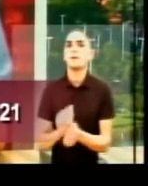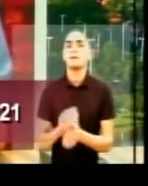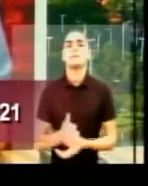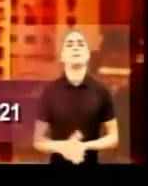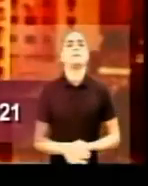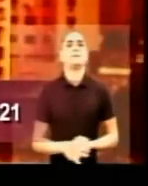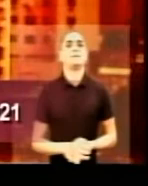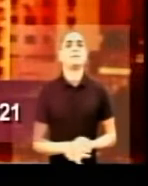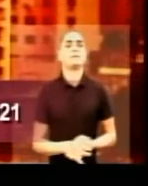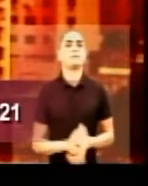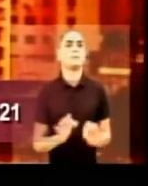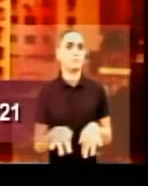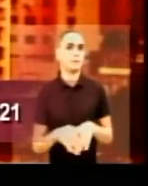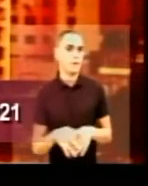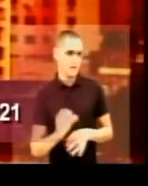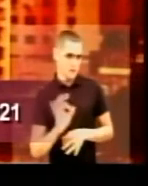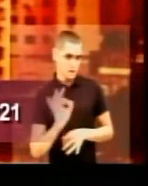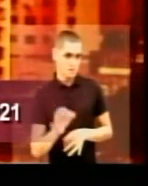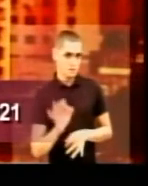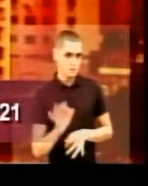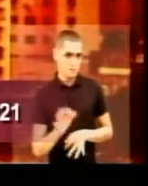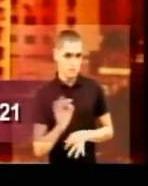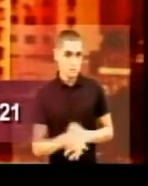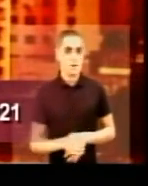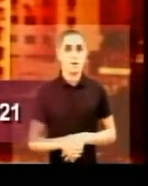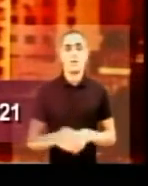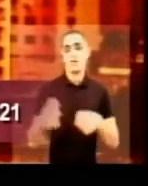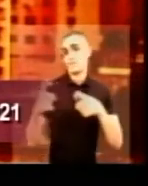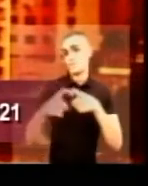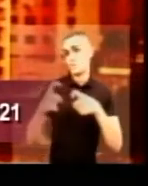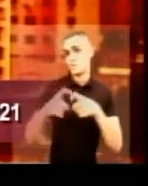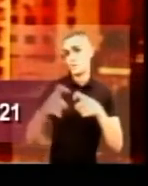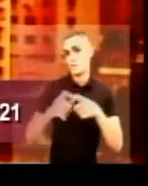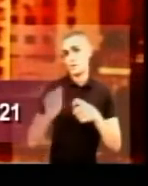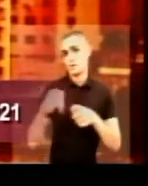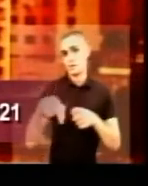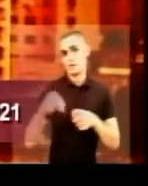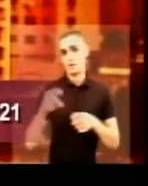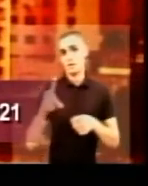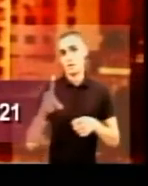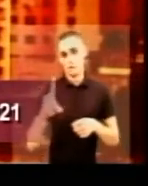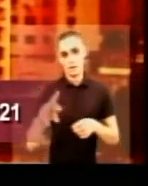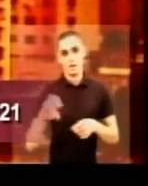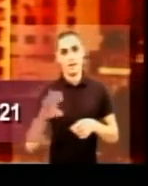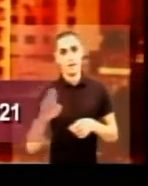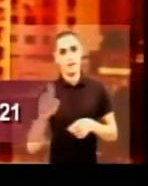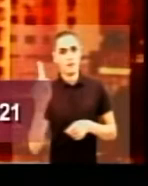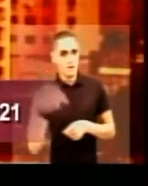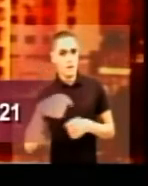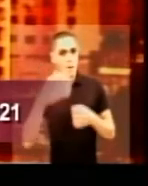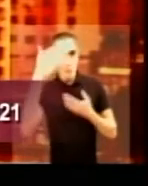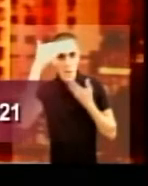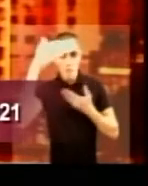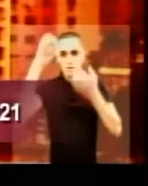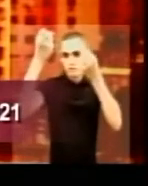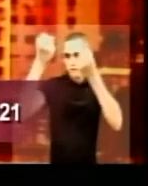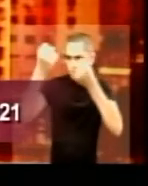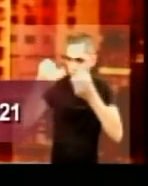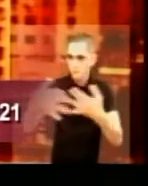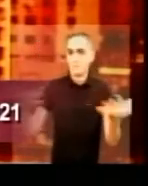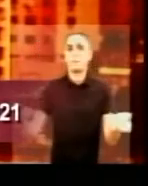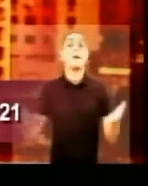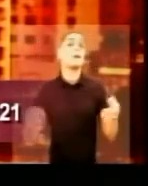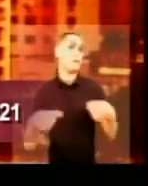vacinação. Tá certo, doutor André Luciano Baitello. Então, muito obrigada pelas explicações.